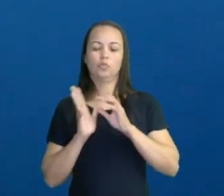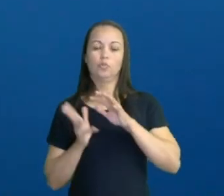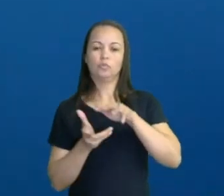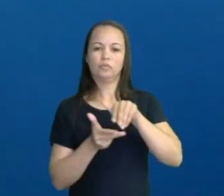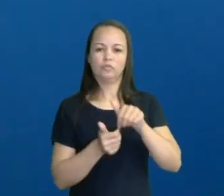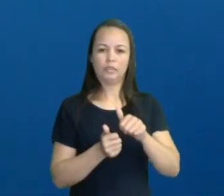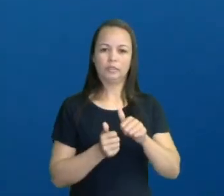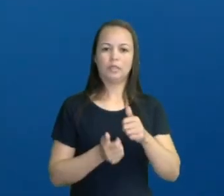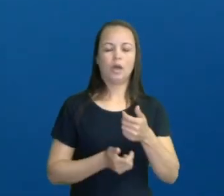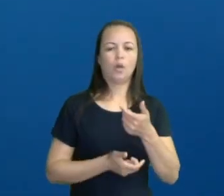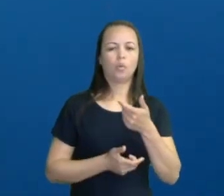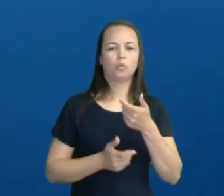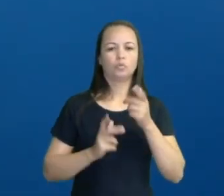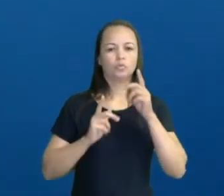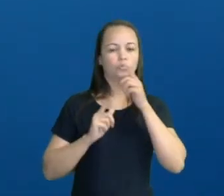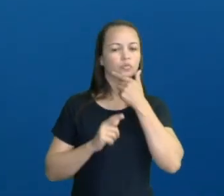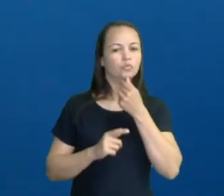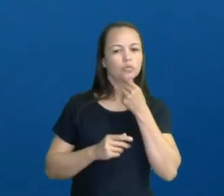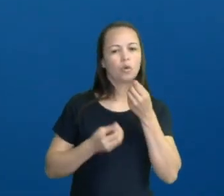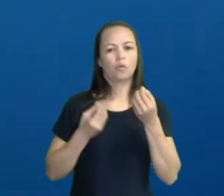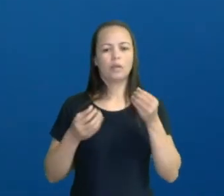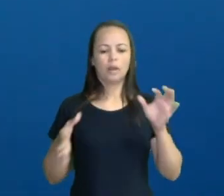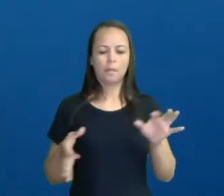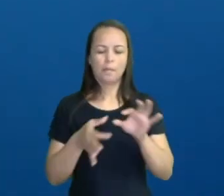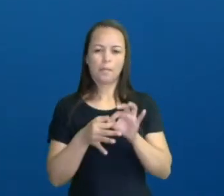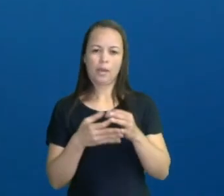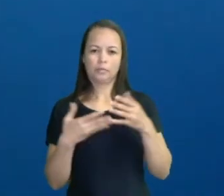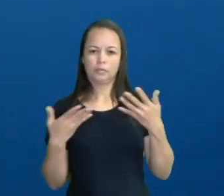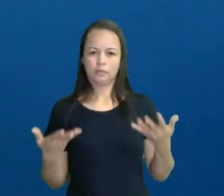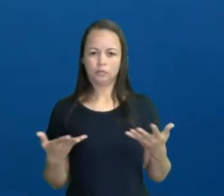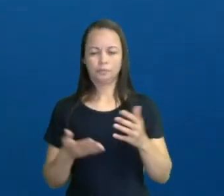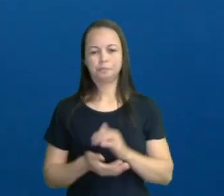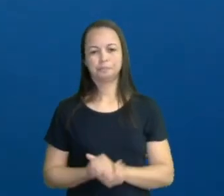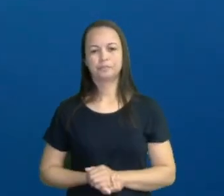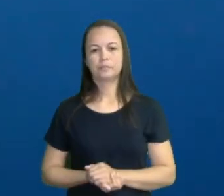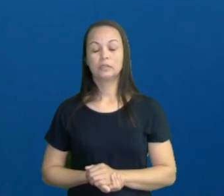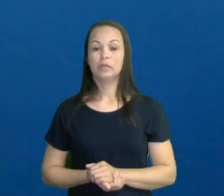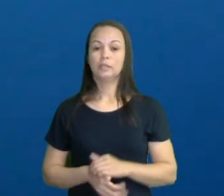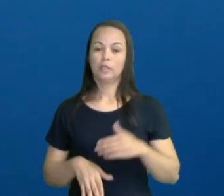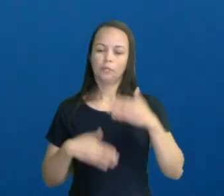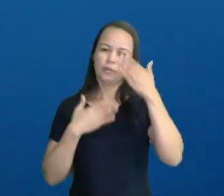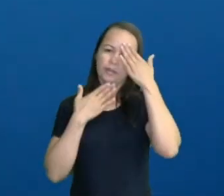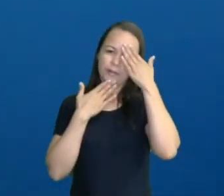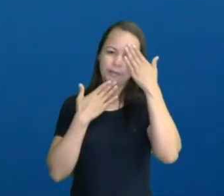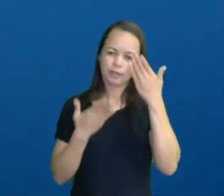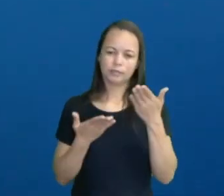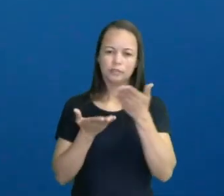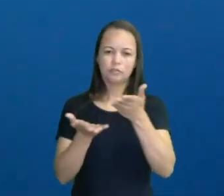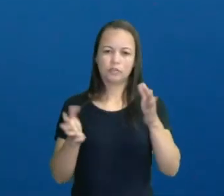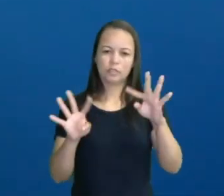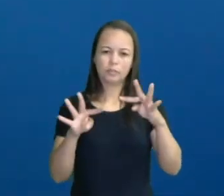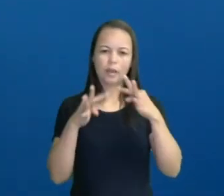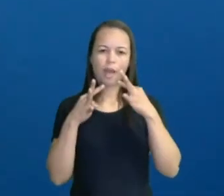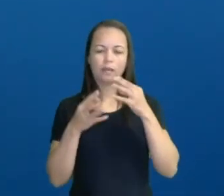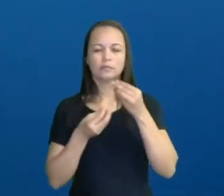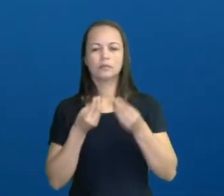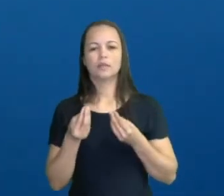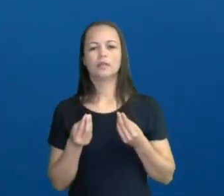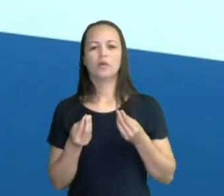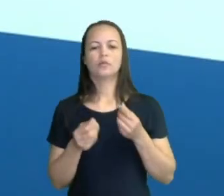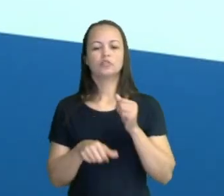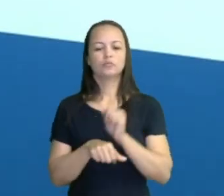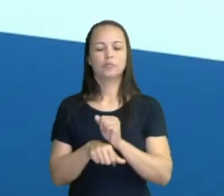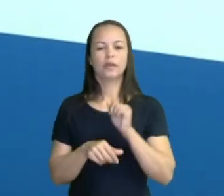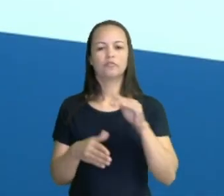nesse período a se consolidar. Então é isso, pessoal. Agradeço a vocês pela atenção. Espero